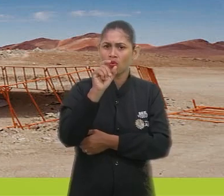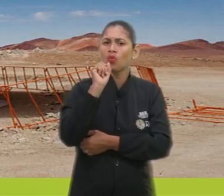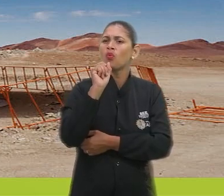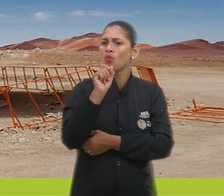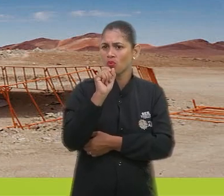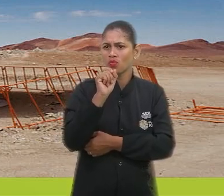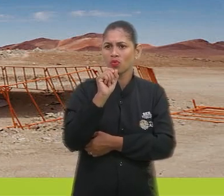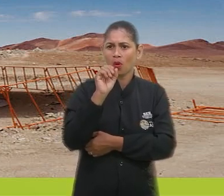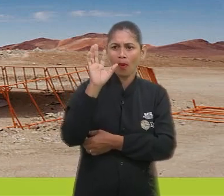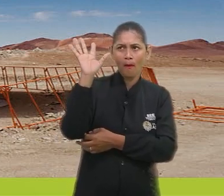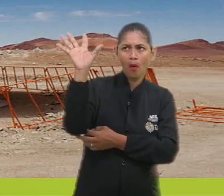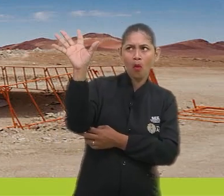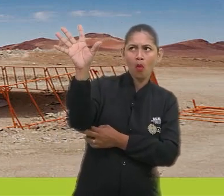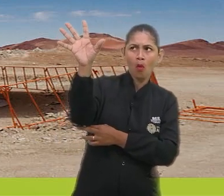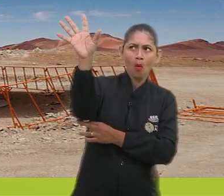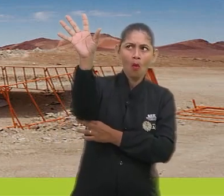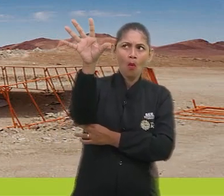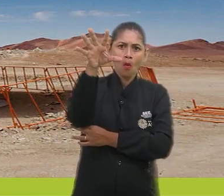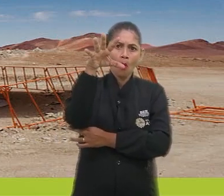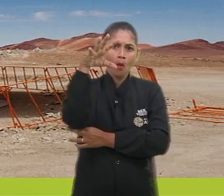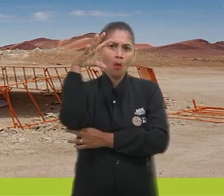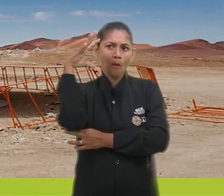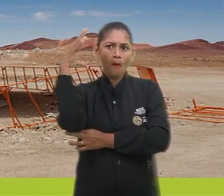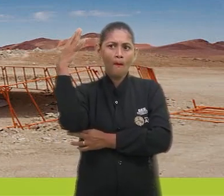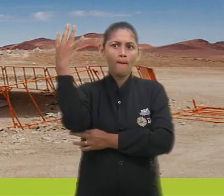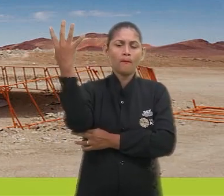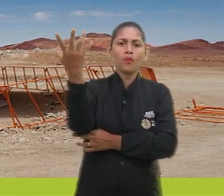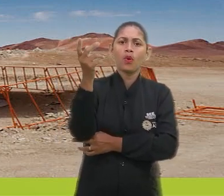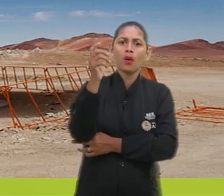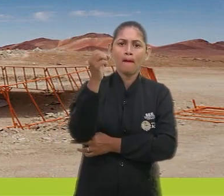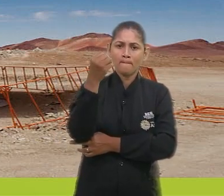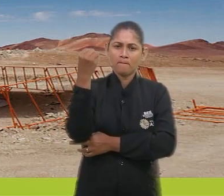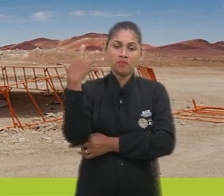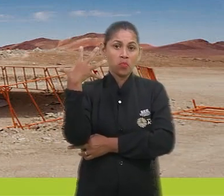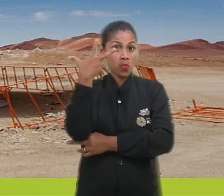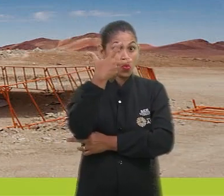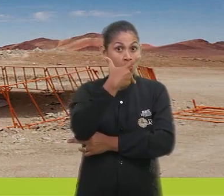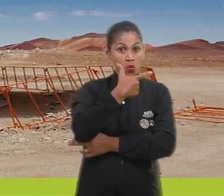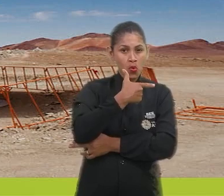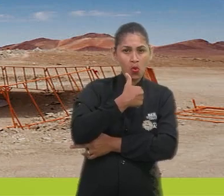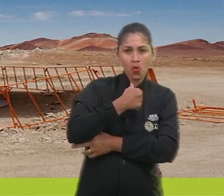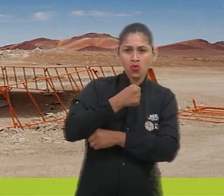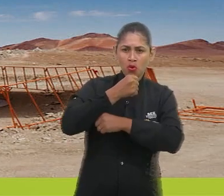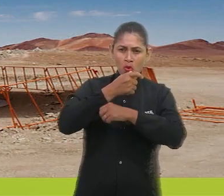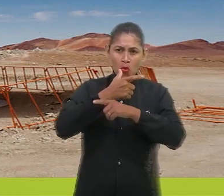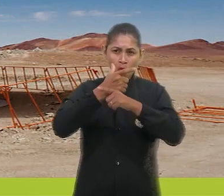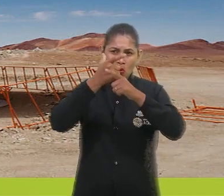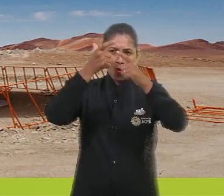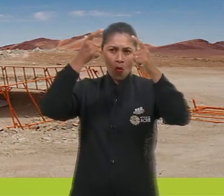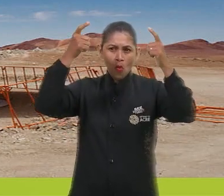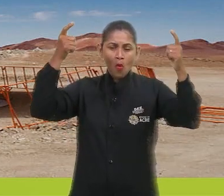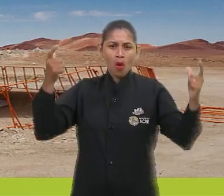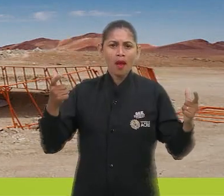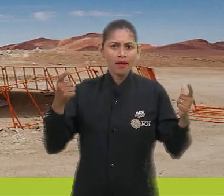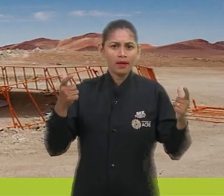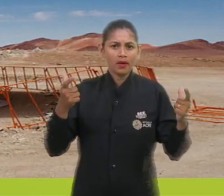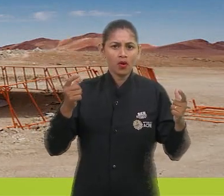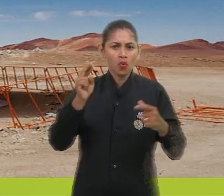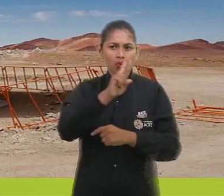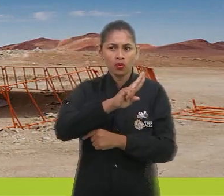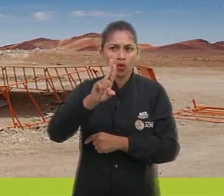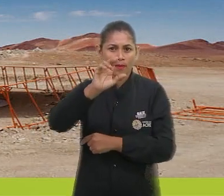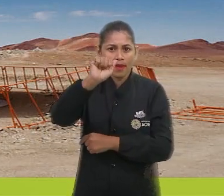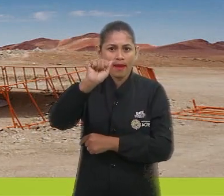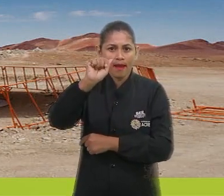de satélite, Então, olha, ele é bonito, ele é grande, o nome dele é ALMA. E para que ele serve? Ele